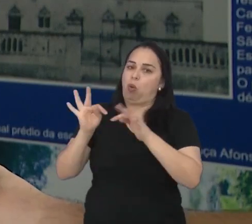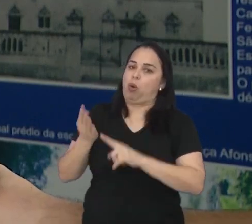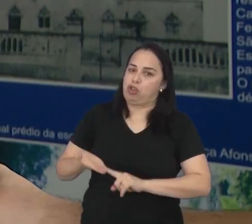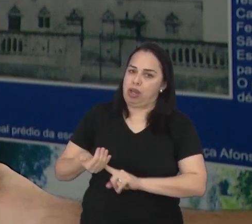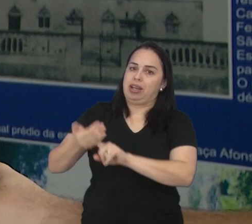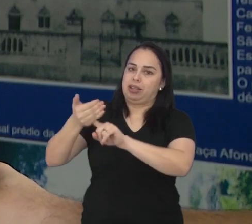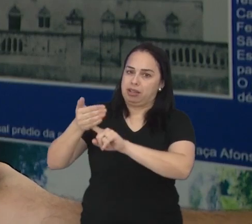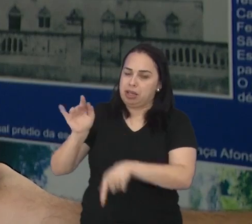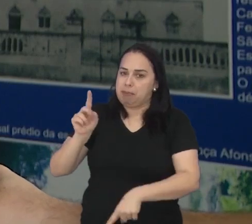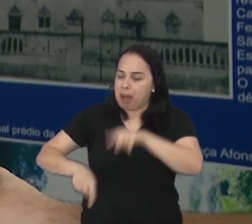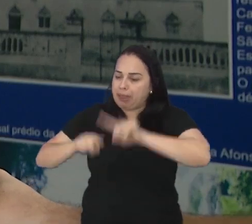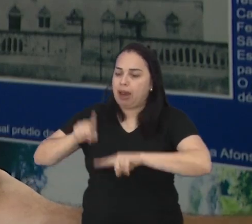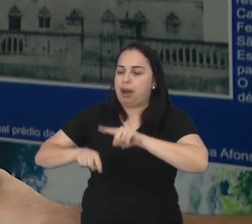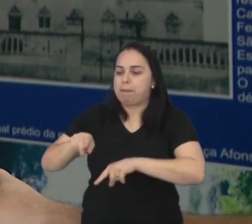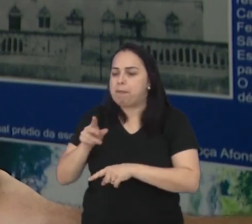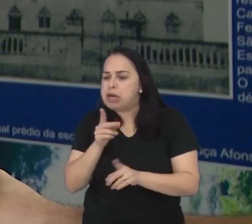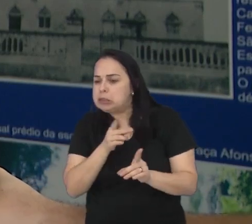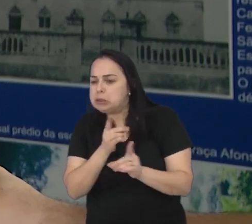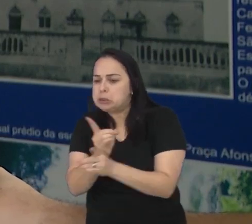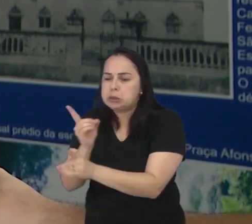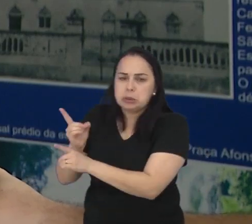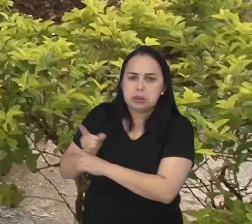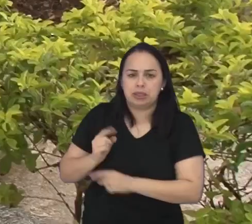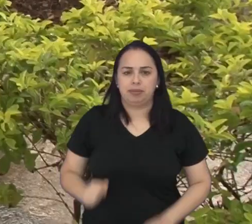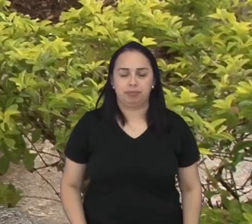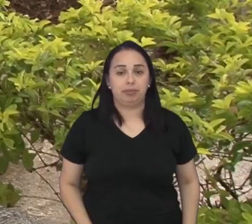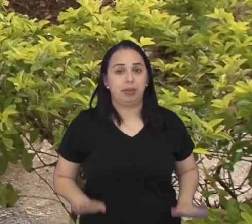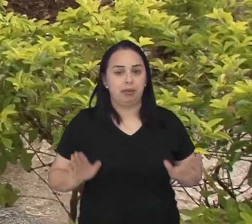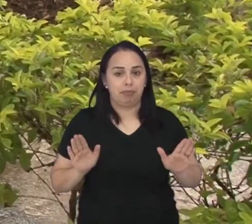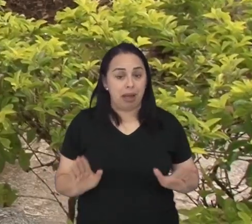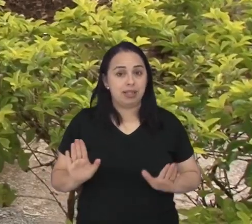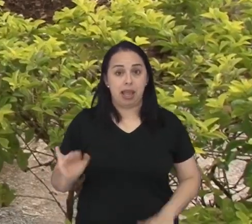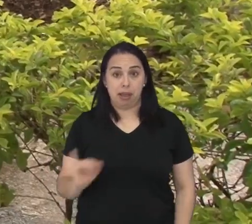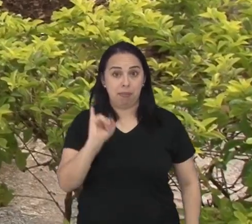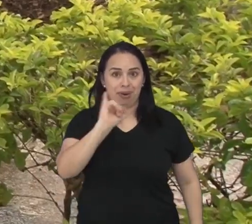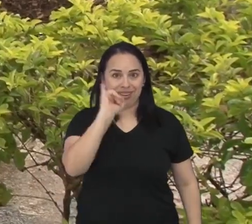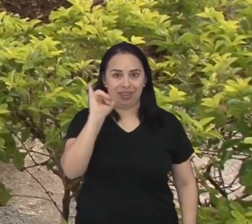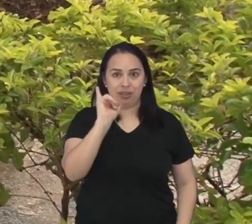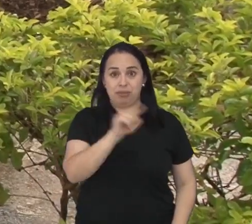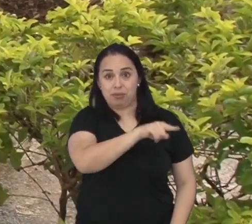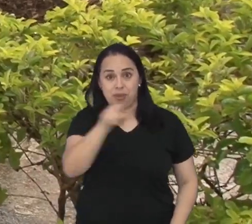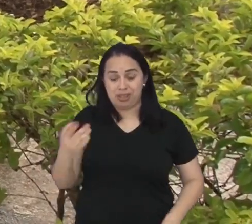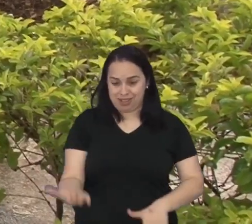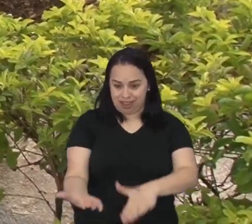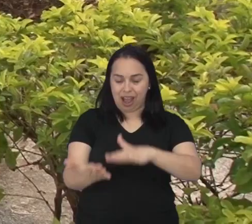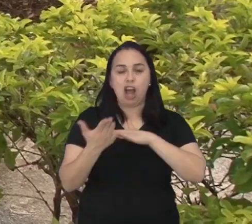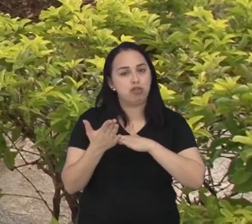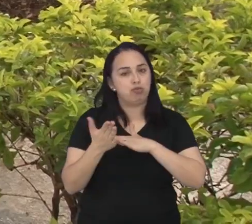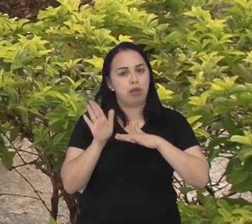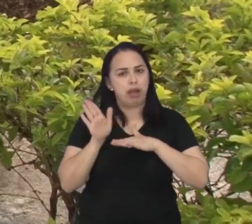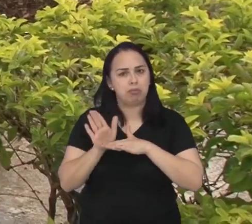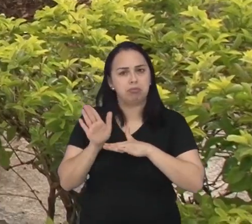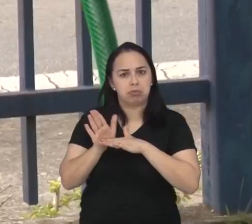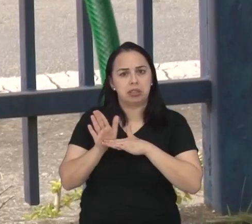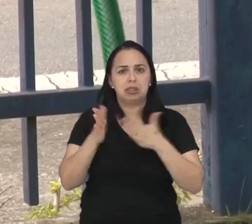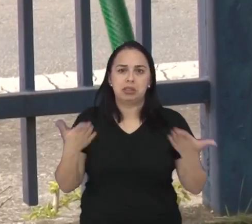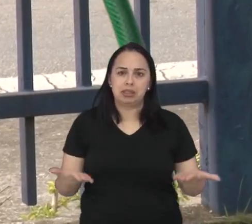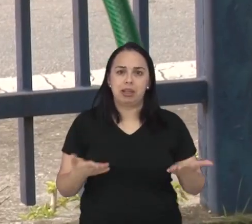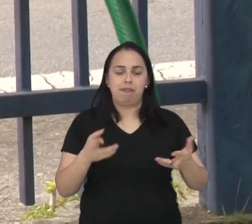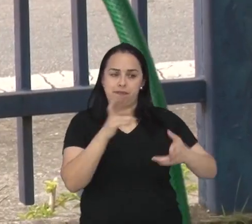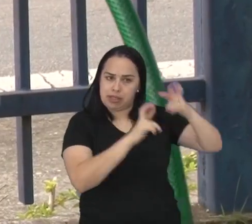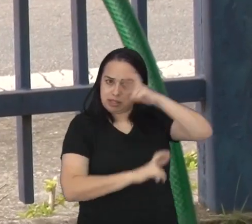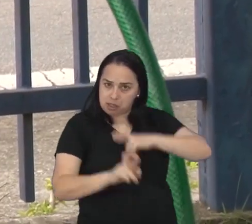né, especiais para detectar esses vazamentos. Mas é de extrema importância a colaboração de todos os cidadãos,